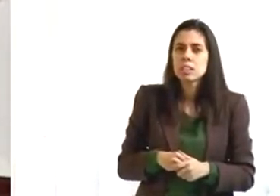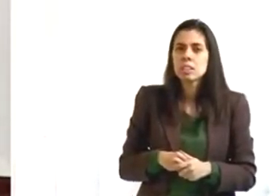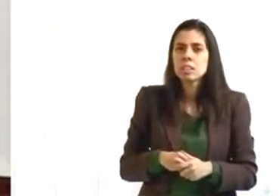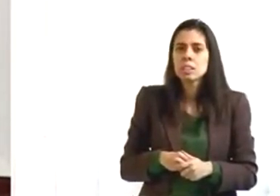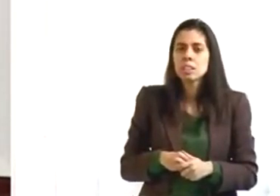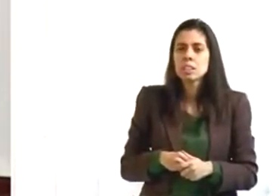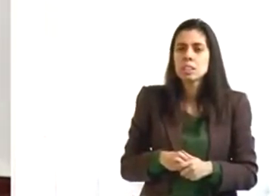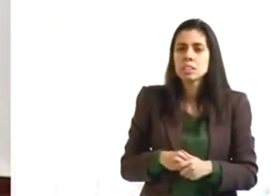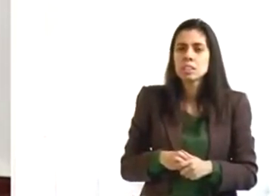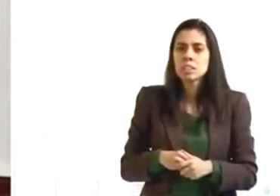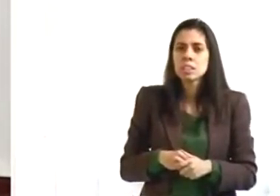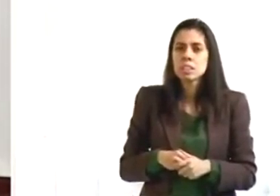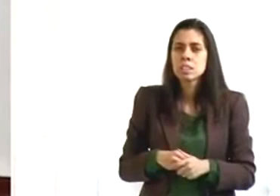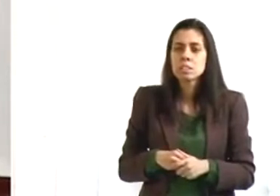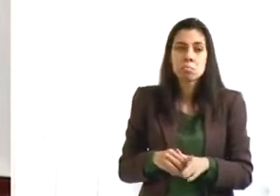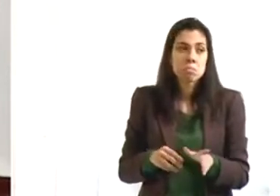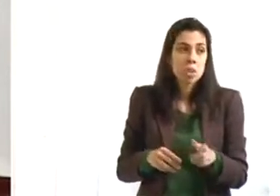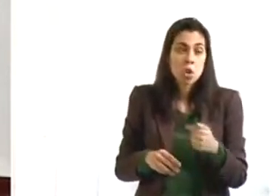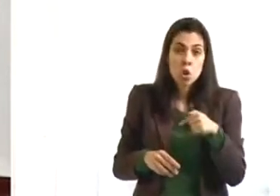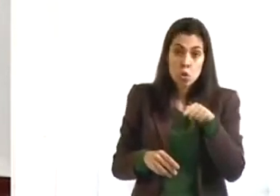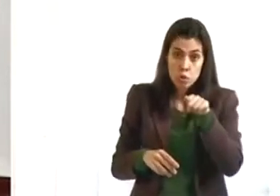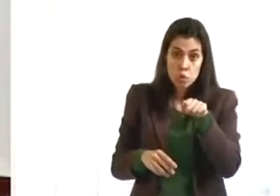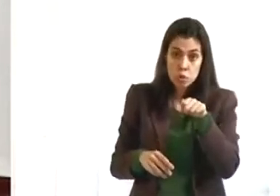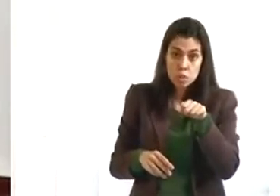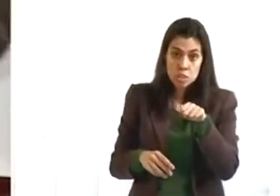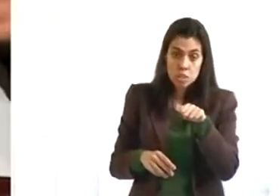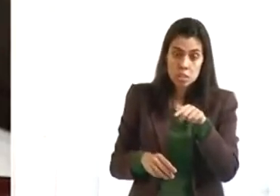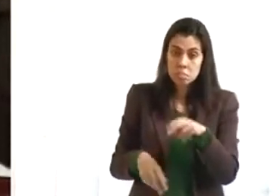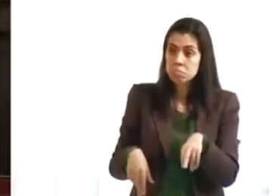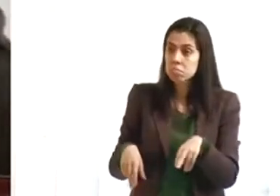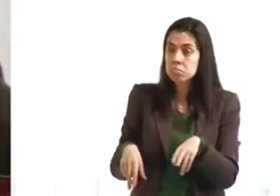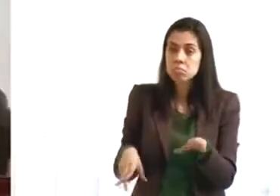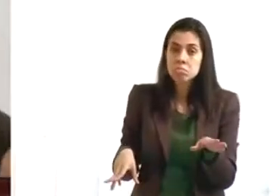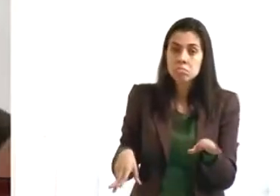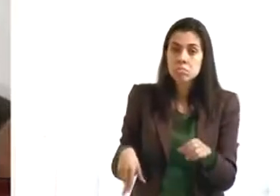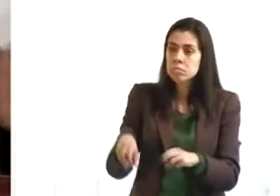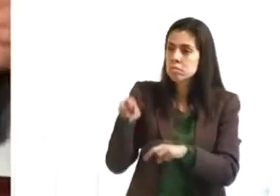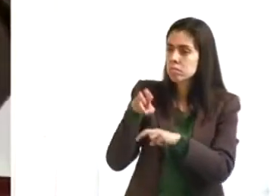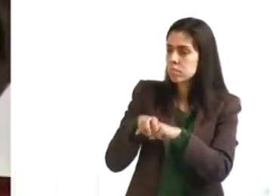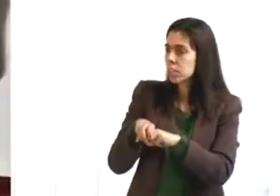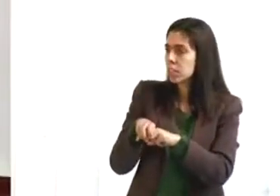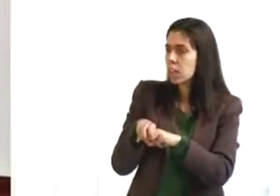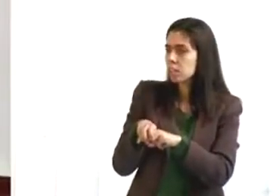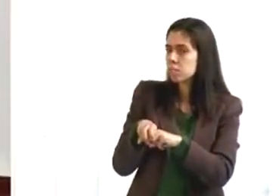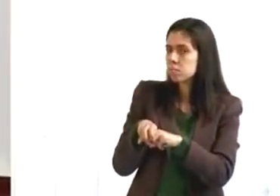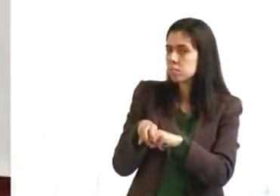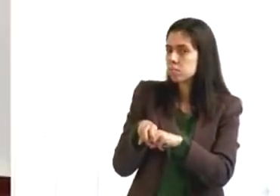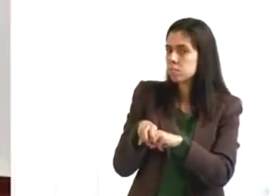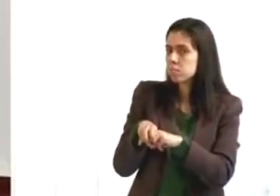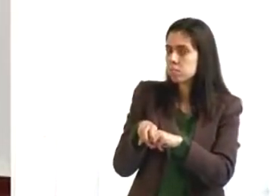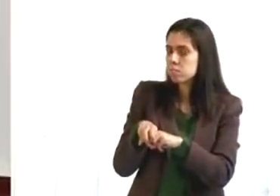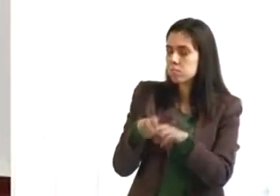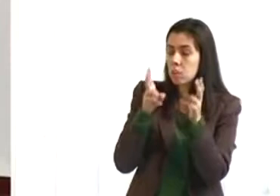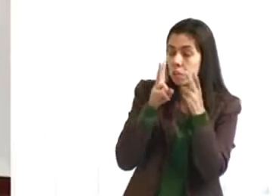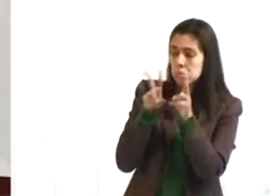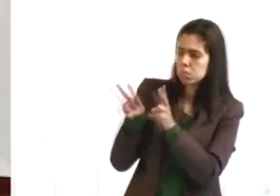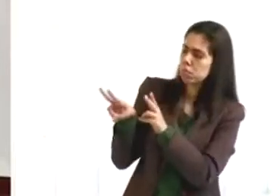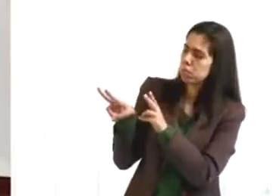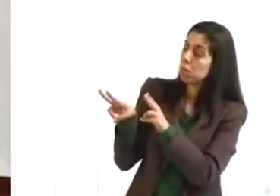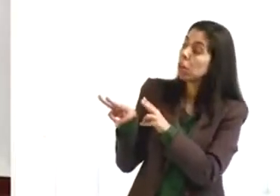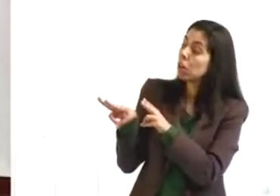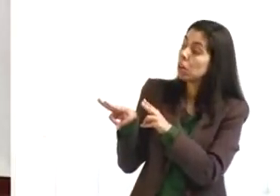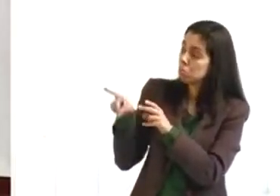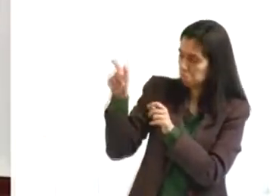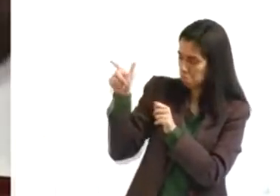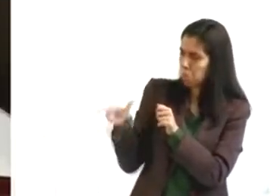do nada aparece uma pessoa no seu lado, seja na fila do banco, seja num transporte coletivo, seja às vezes até num local de lazer,